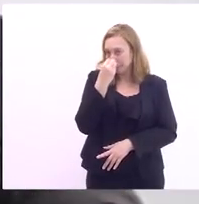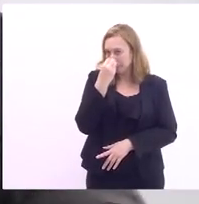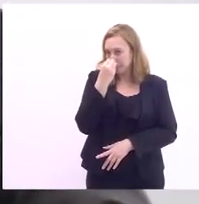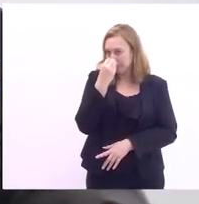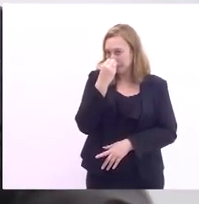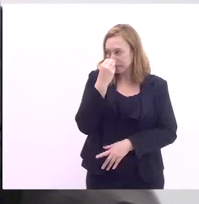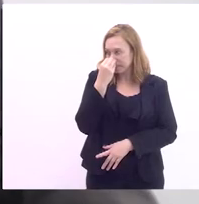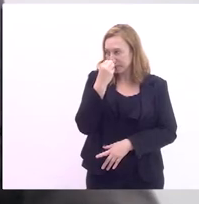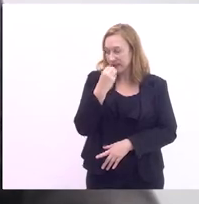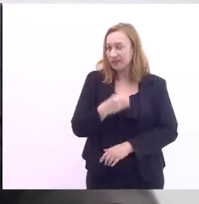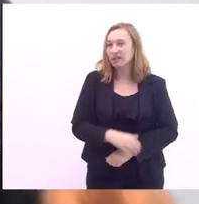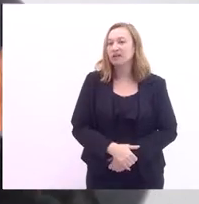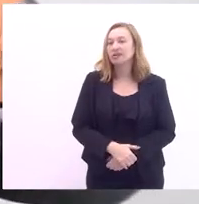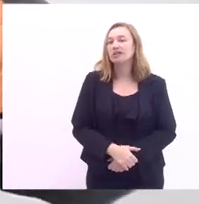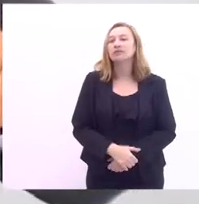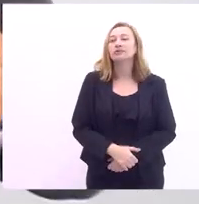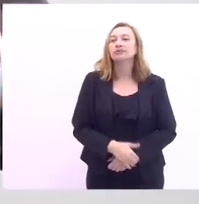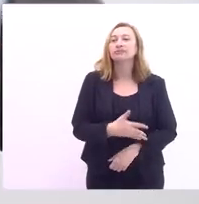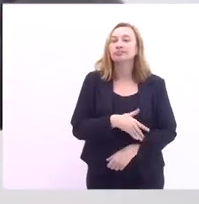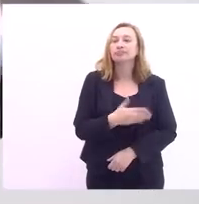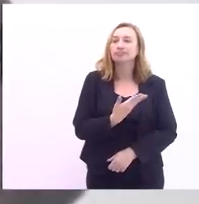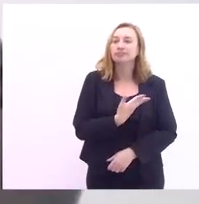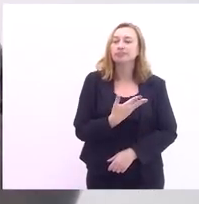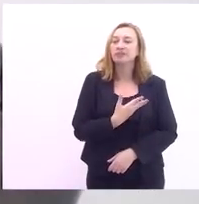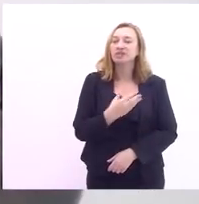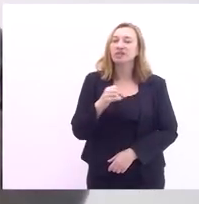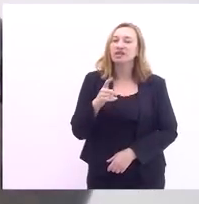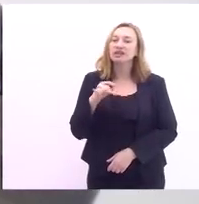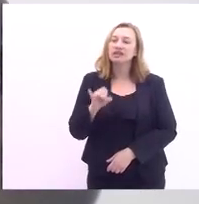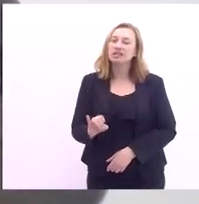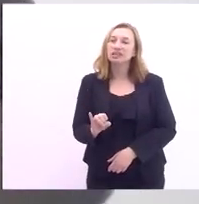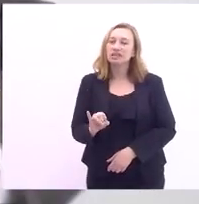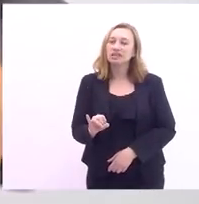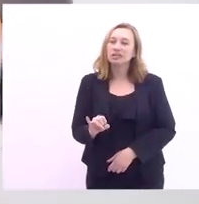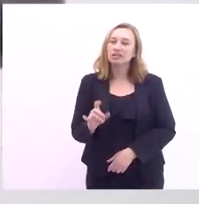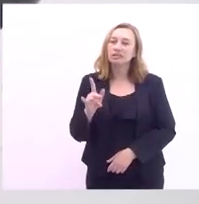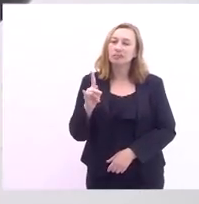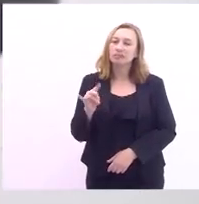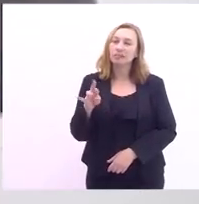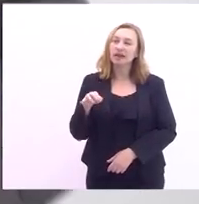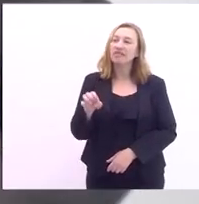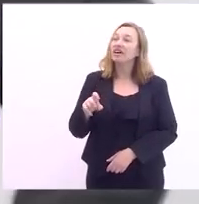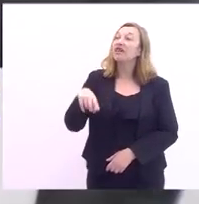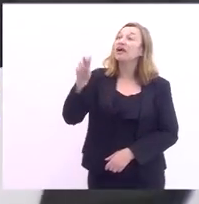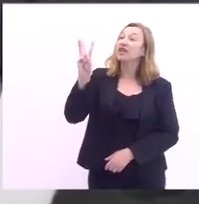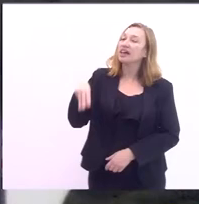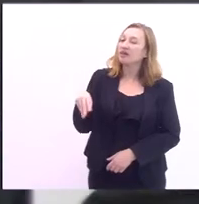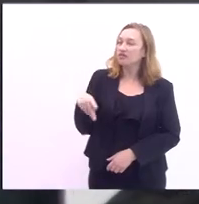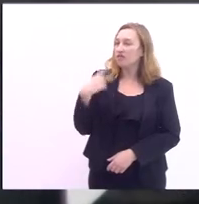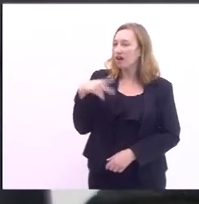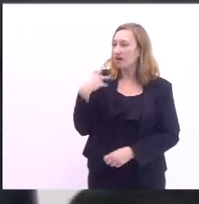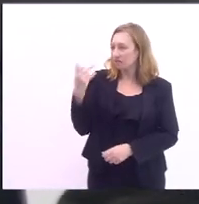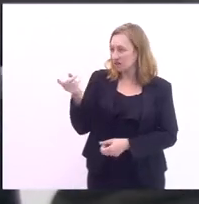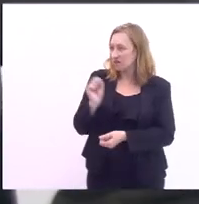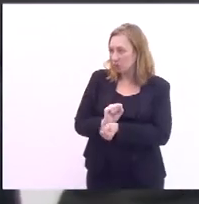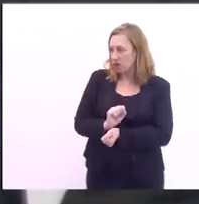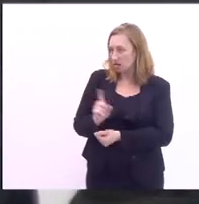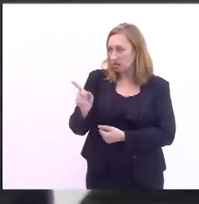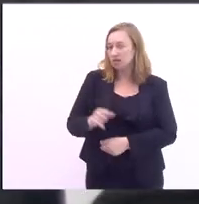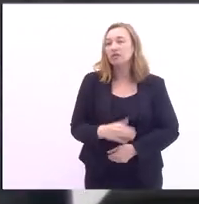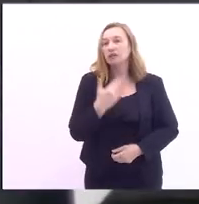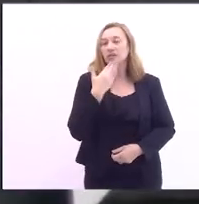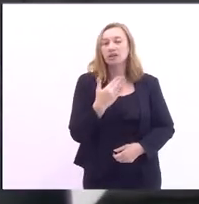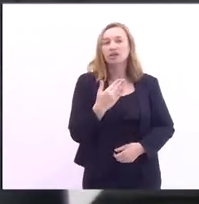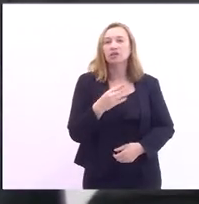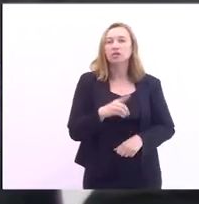aqui dois companheiros do Sindesprev, quem é que fala? Então, você aguarda. E eu vou pedir ao doutor